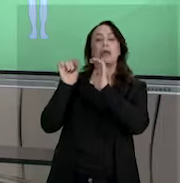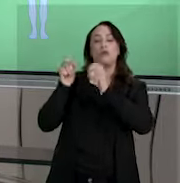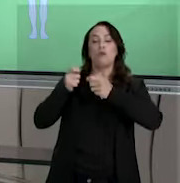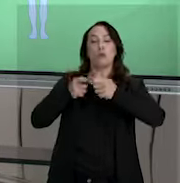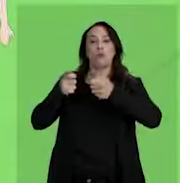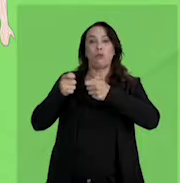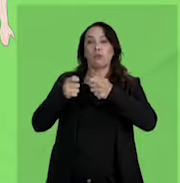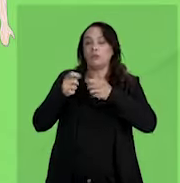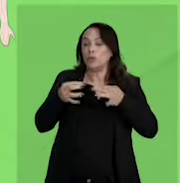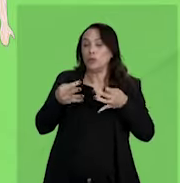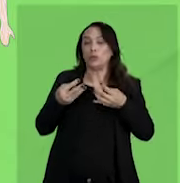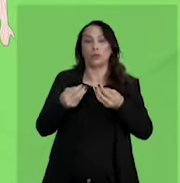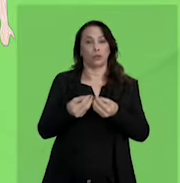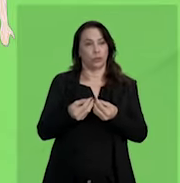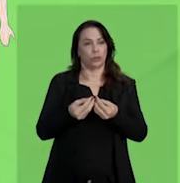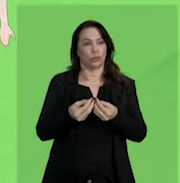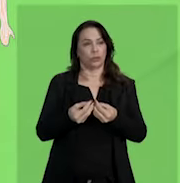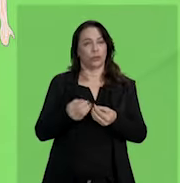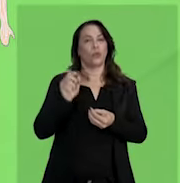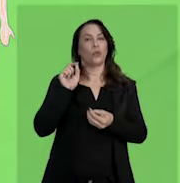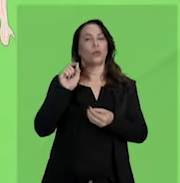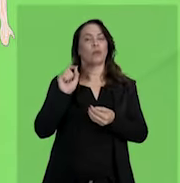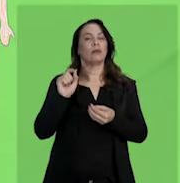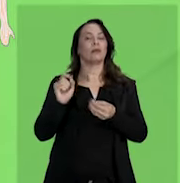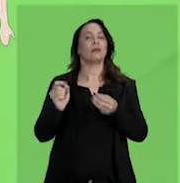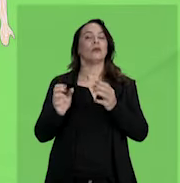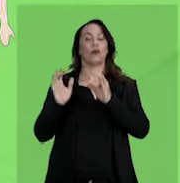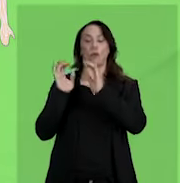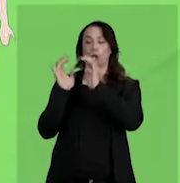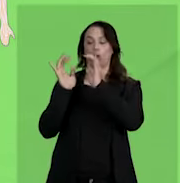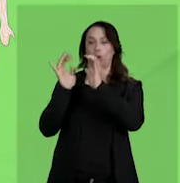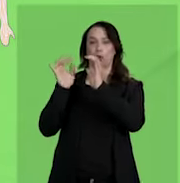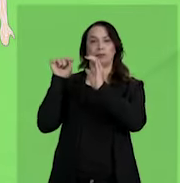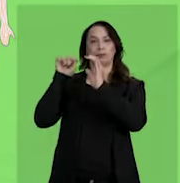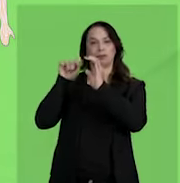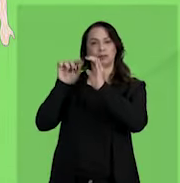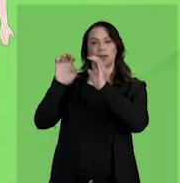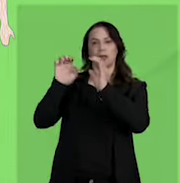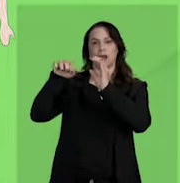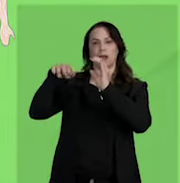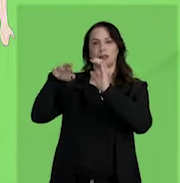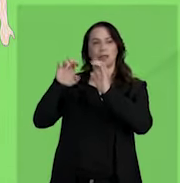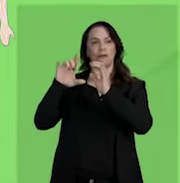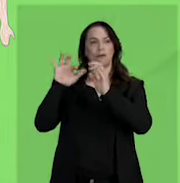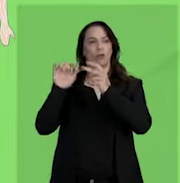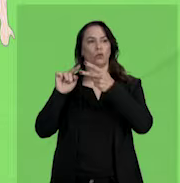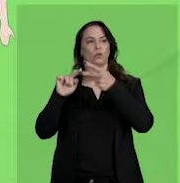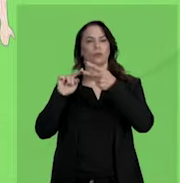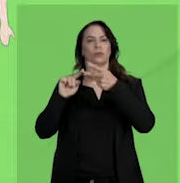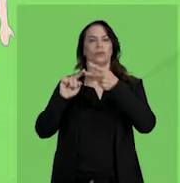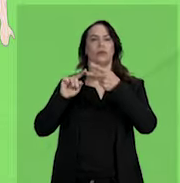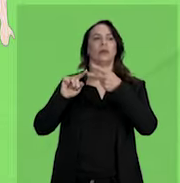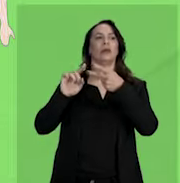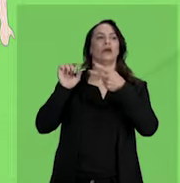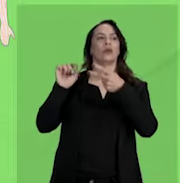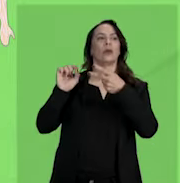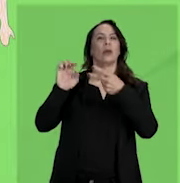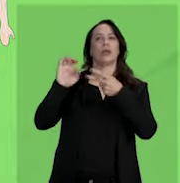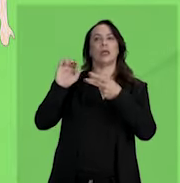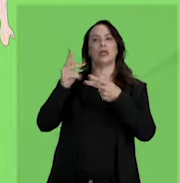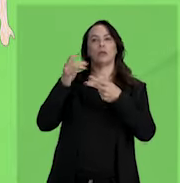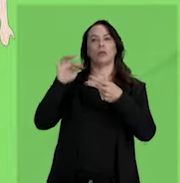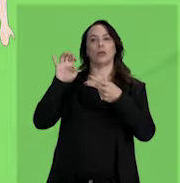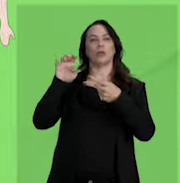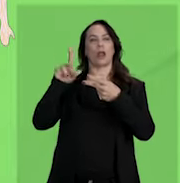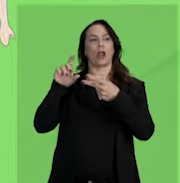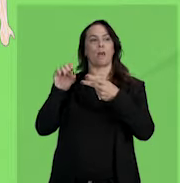ele é formado, né, pela região do encéfalo, que é cérebro, hipotálamo, tálamo, cerebelo, bulbo,